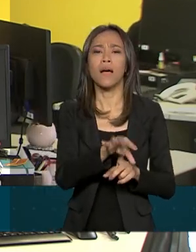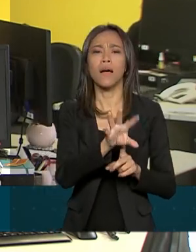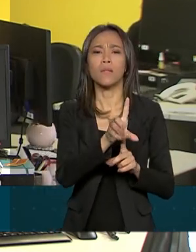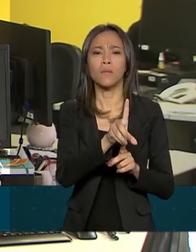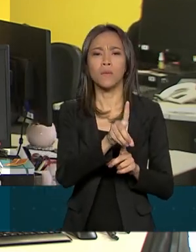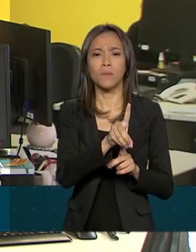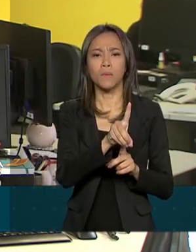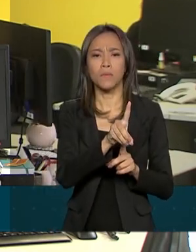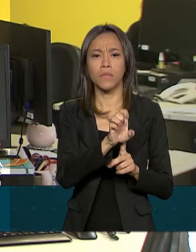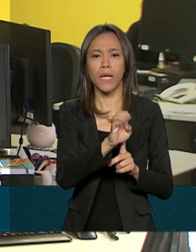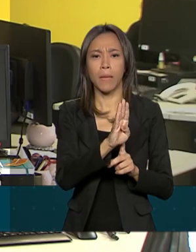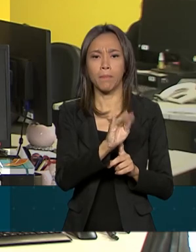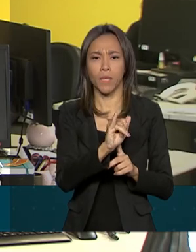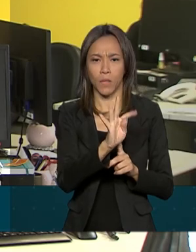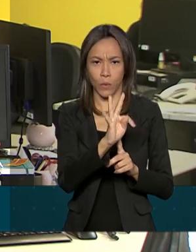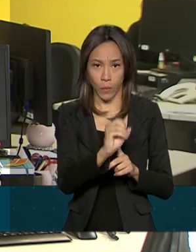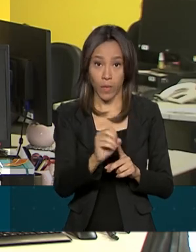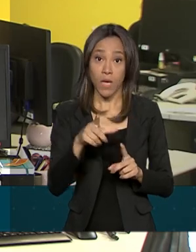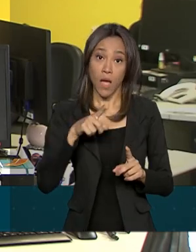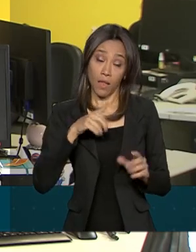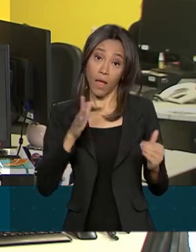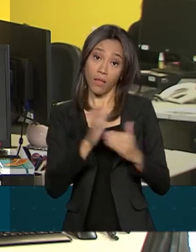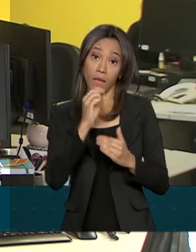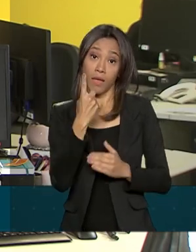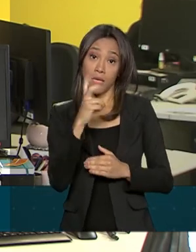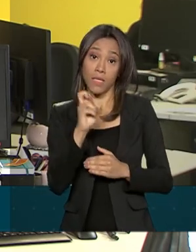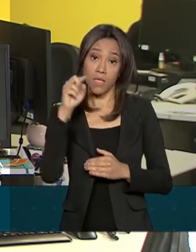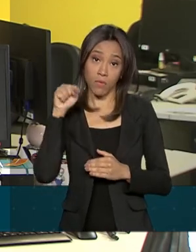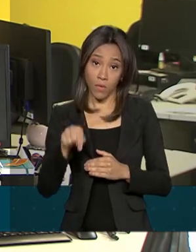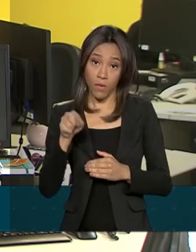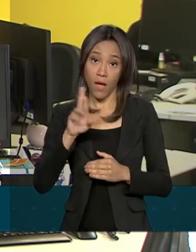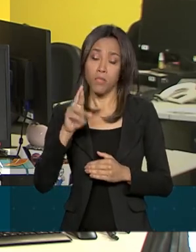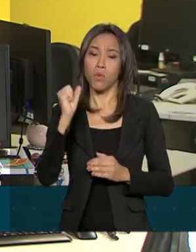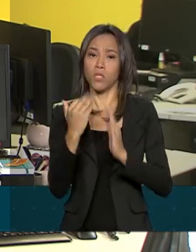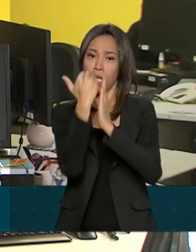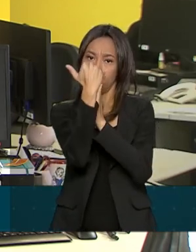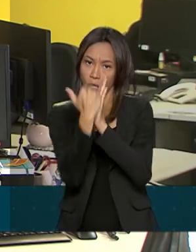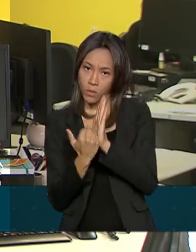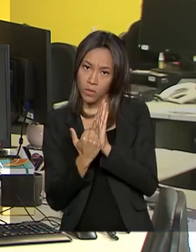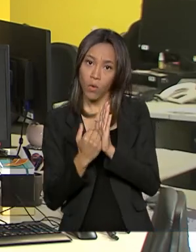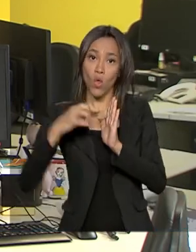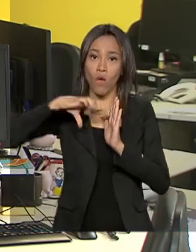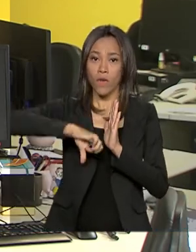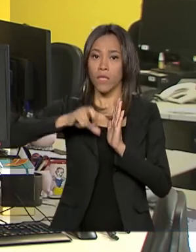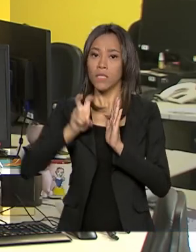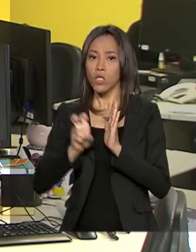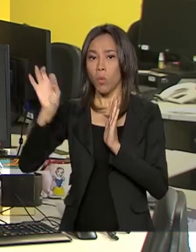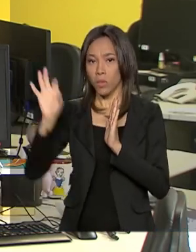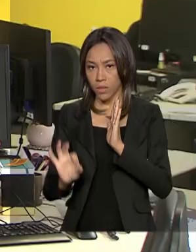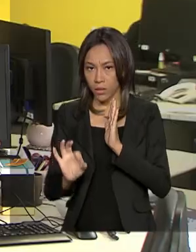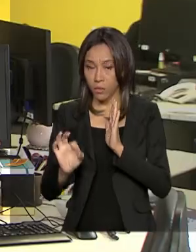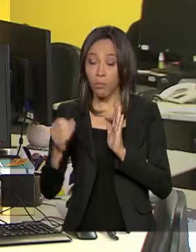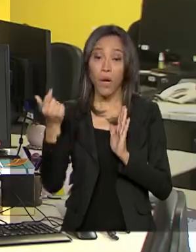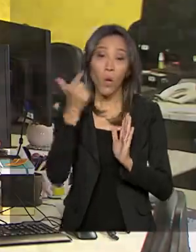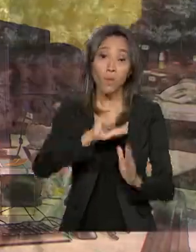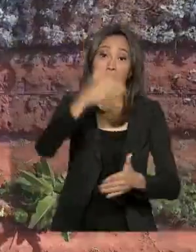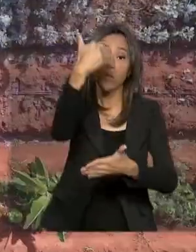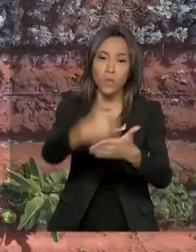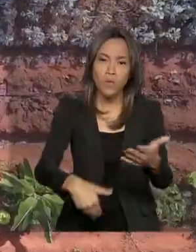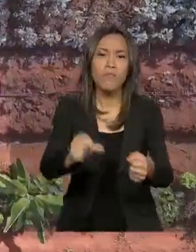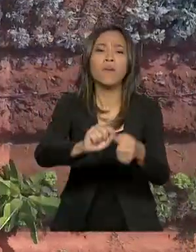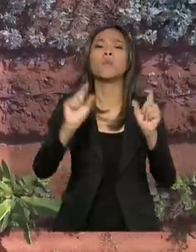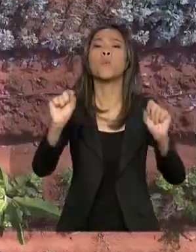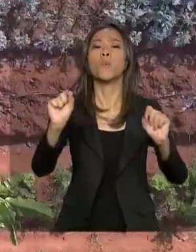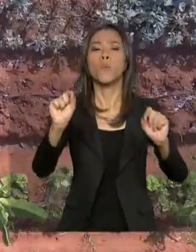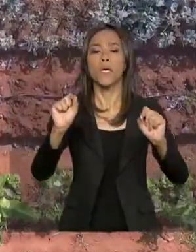de até R$ 15 mil, por exemplo, pode conseguir redução de 95% na dívida. Para obter o desconto, o produtor rural